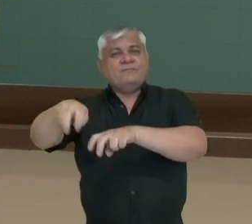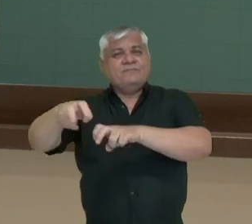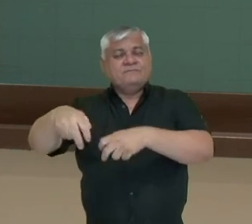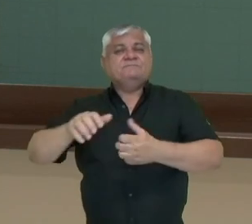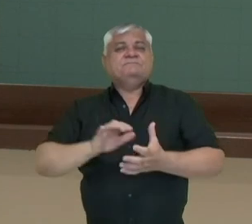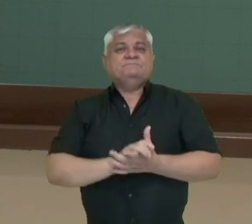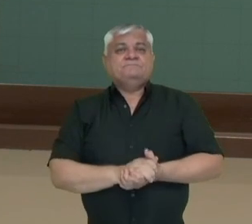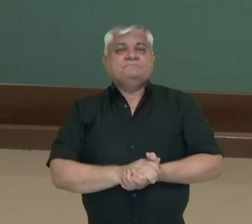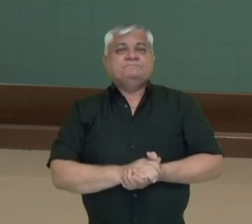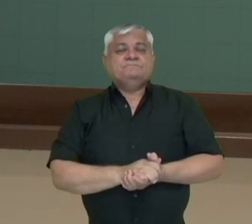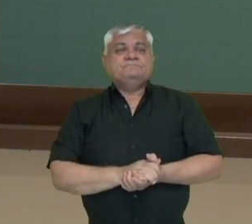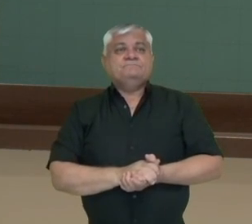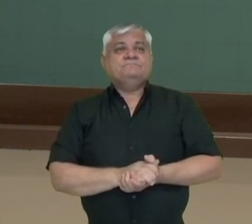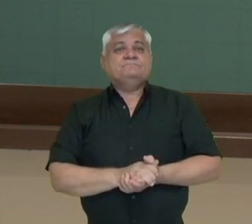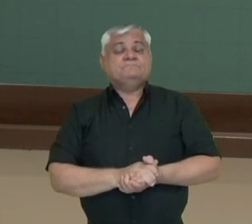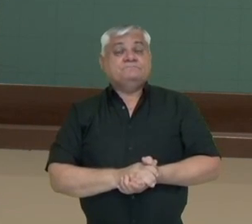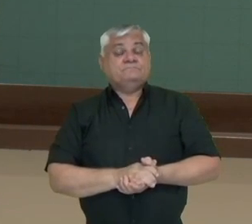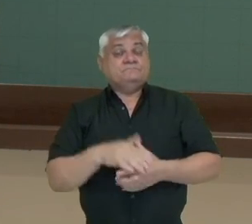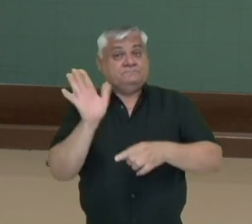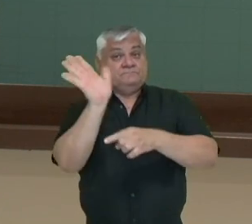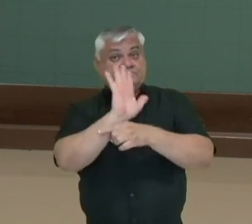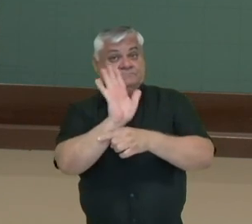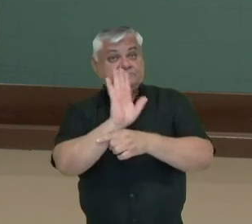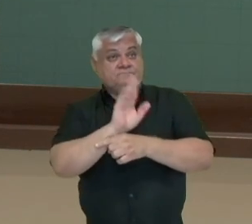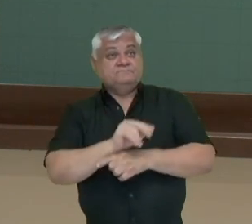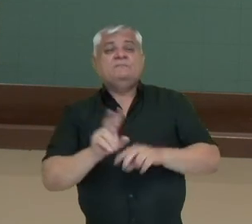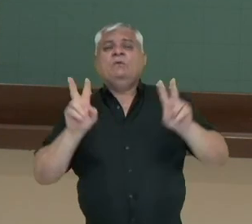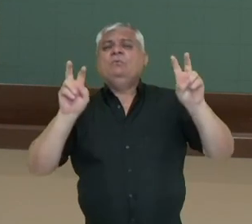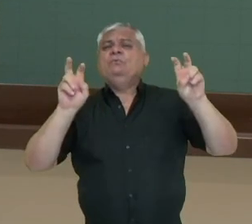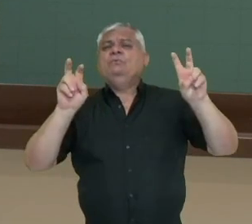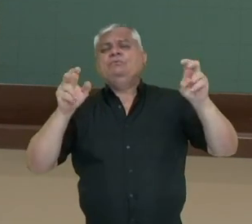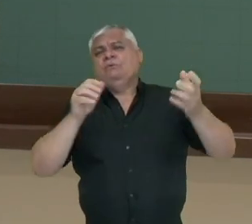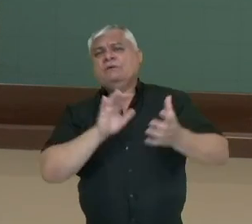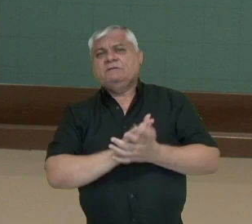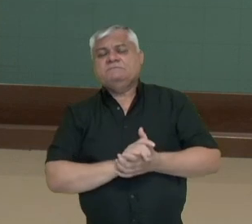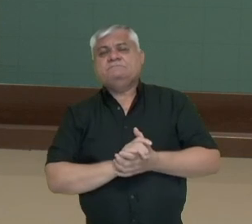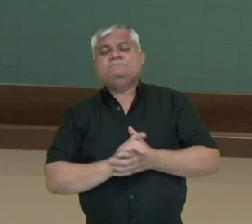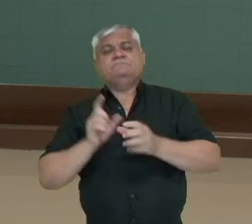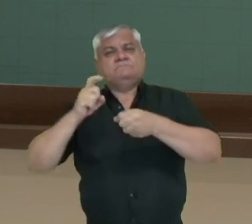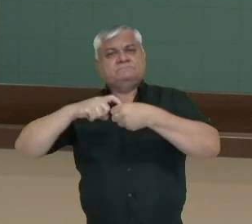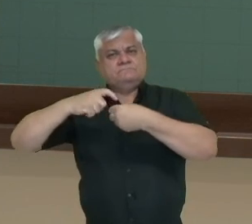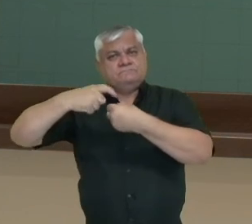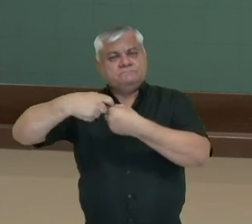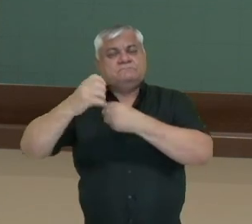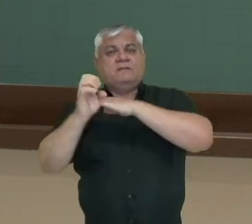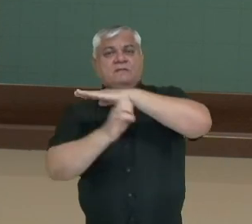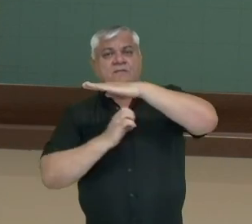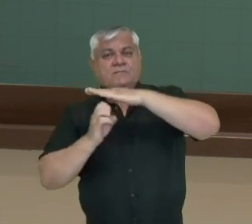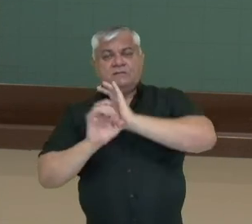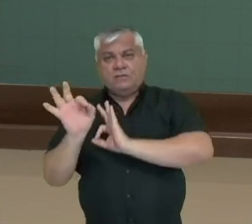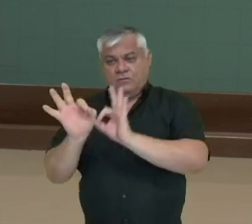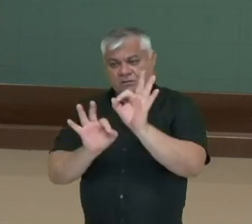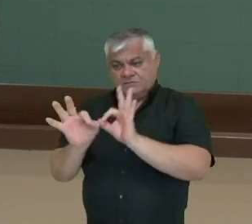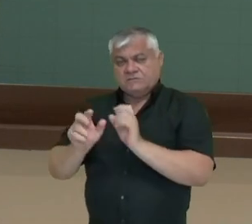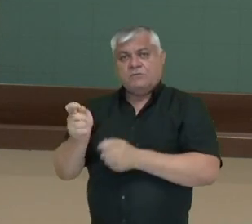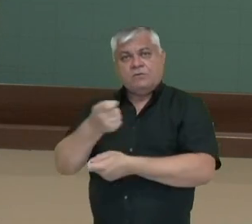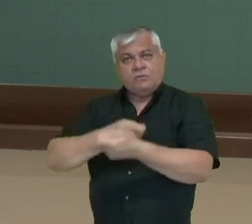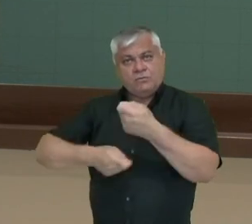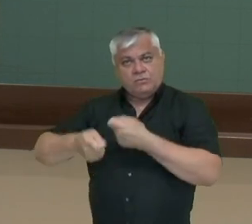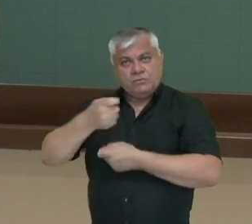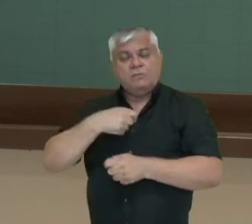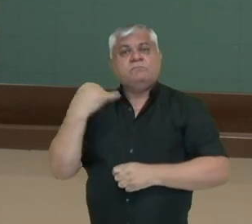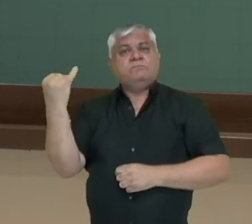estado. Então, no vídeo, nós conversamos sobre o que? As cooperativas correspondem a uma organização econômica